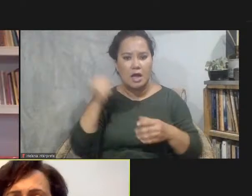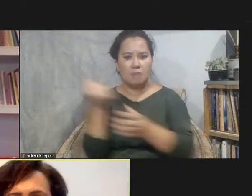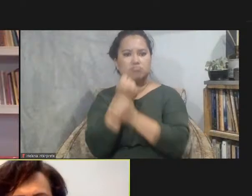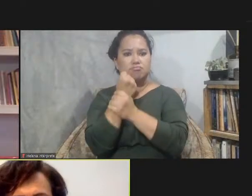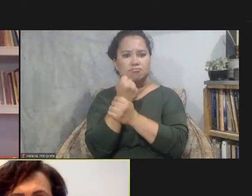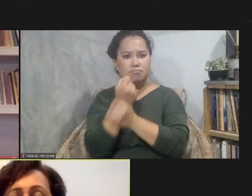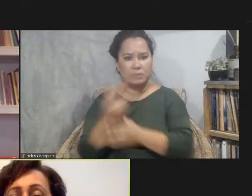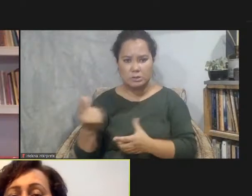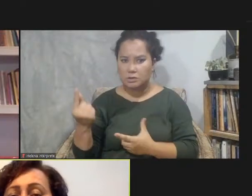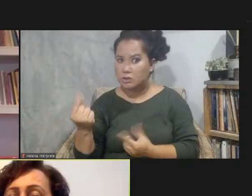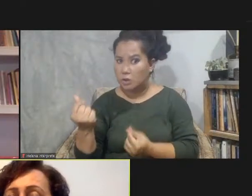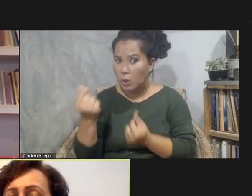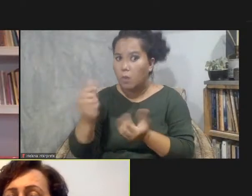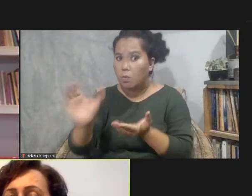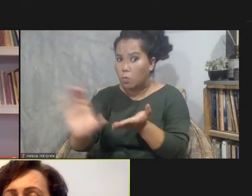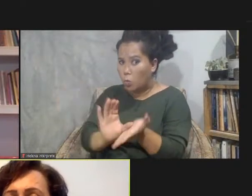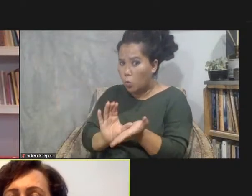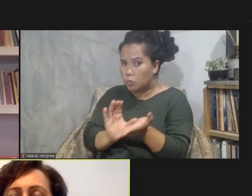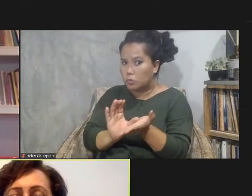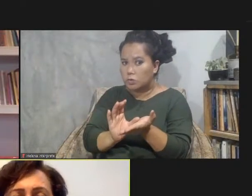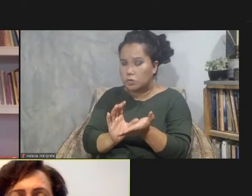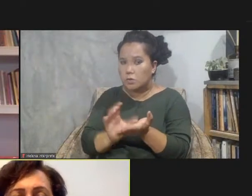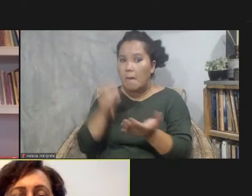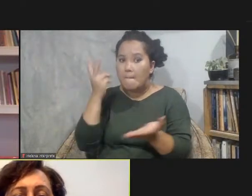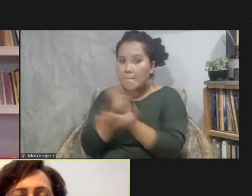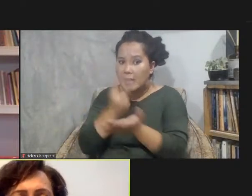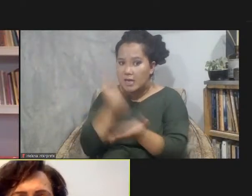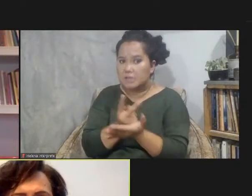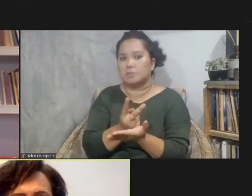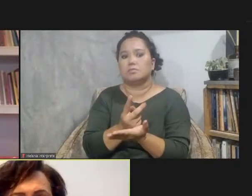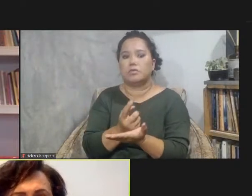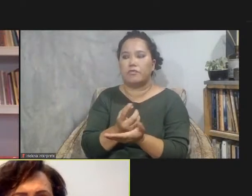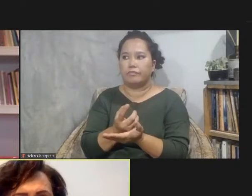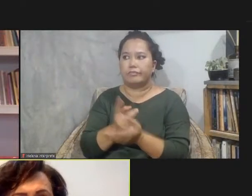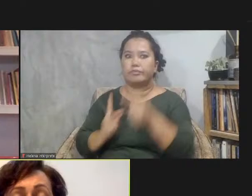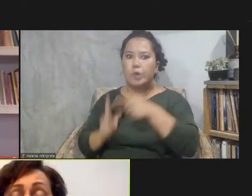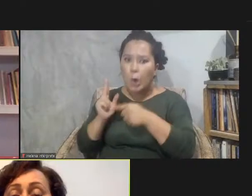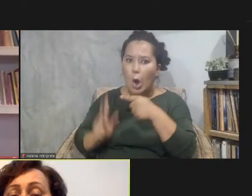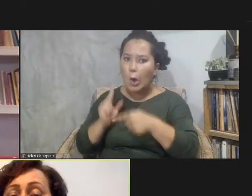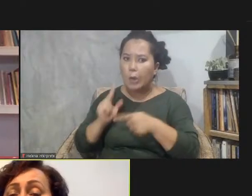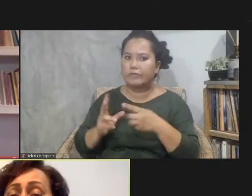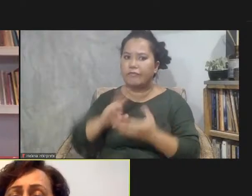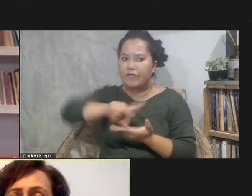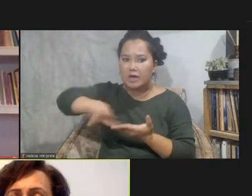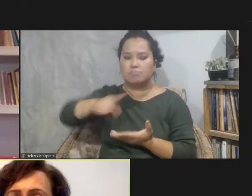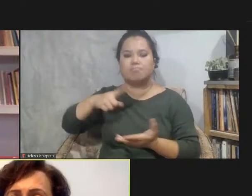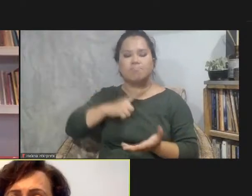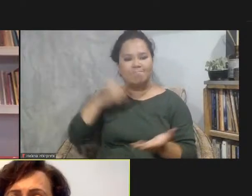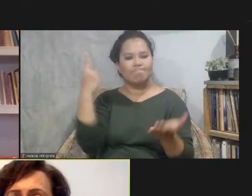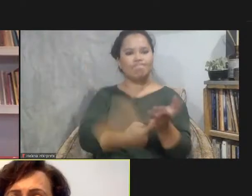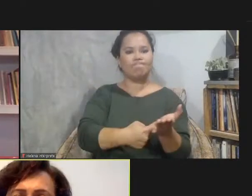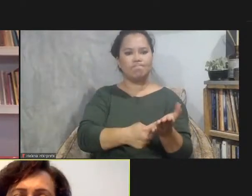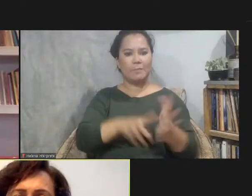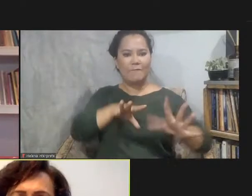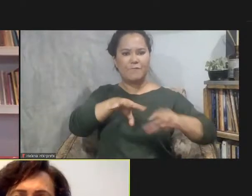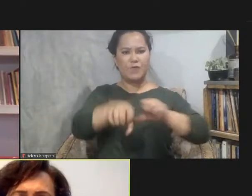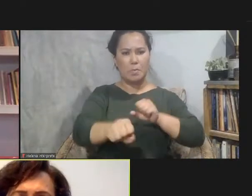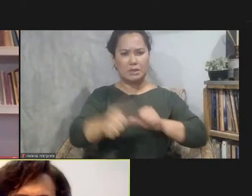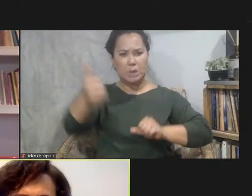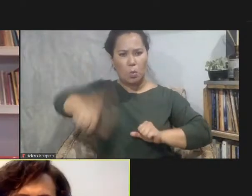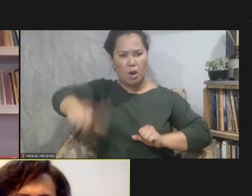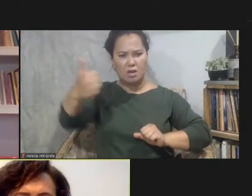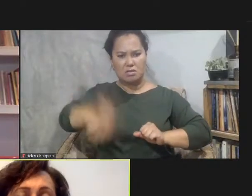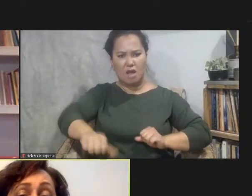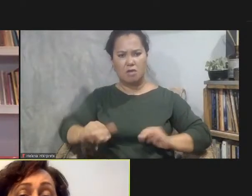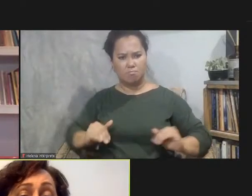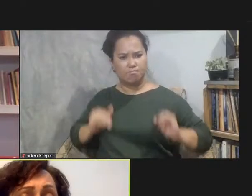outros tempos, numa clara demonstração de compromisso com a formação de qualidade de todos os nossos graduandos e